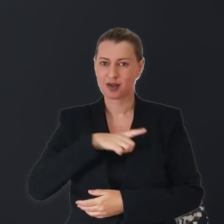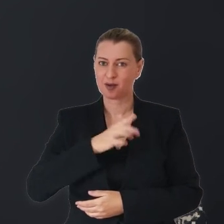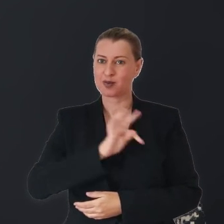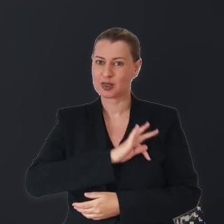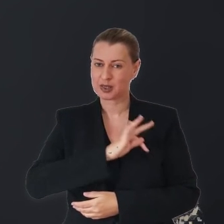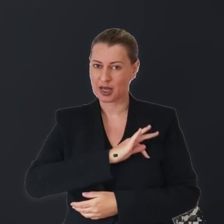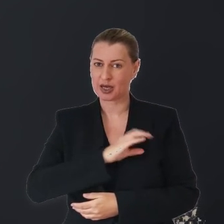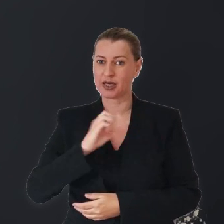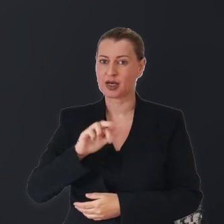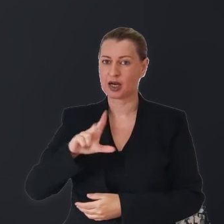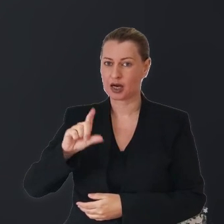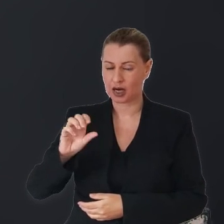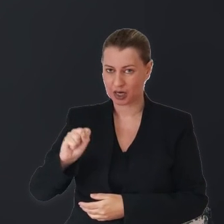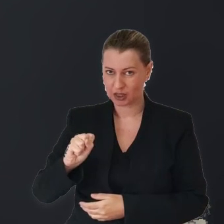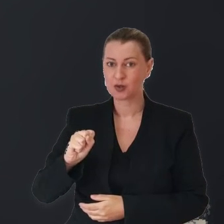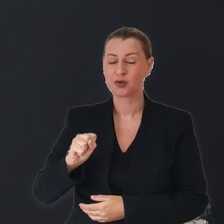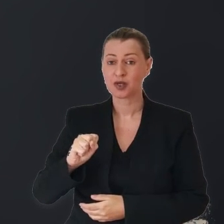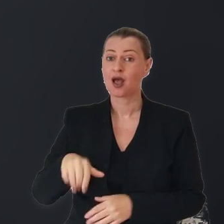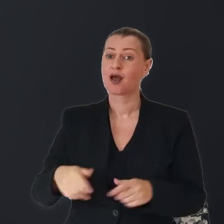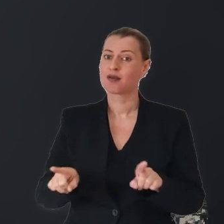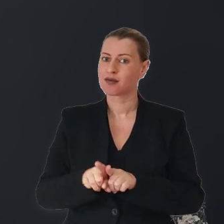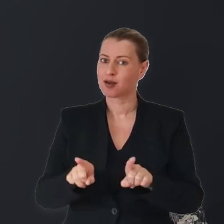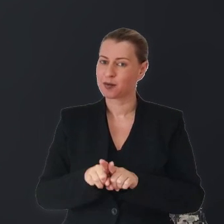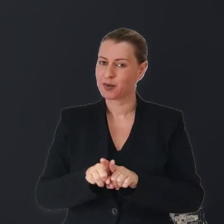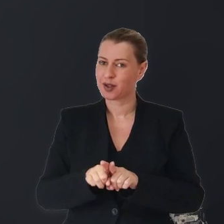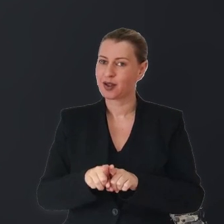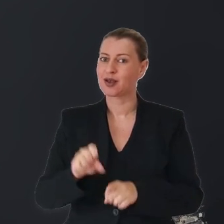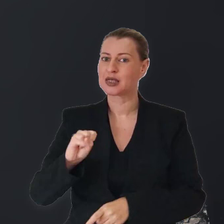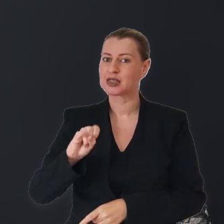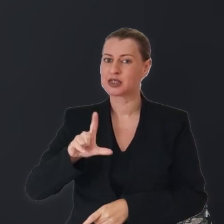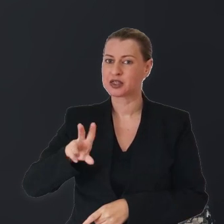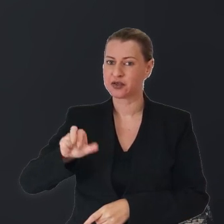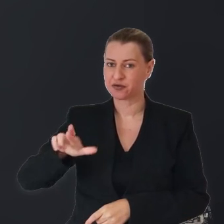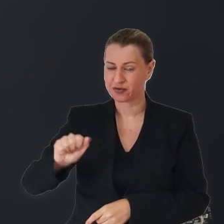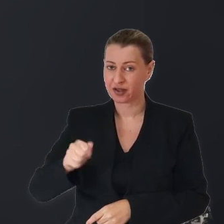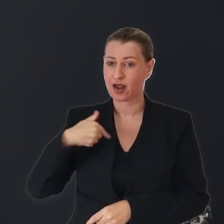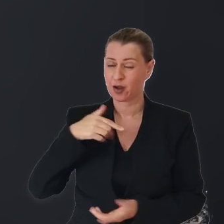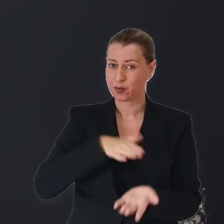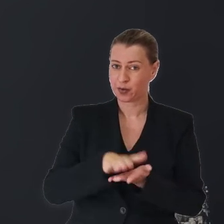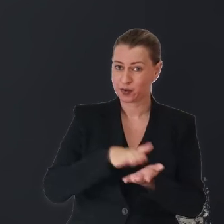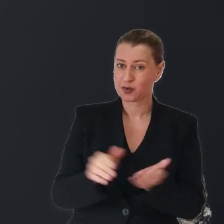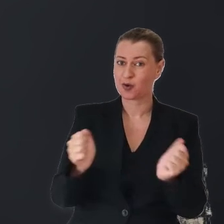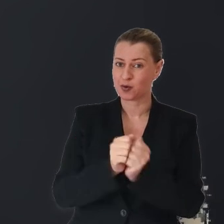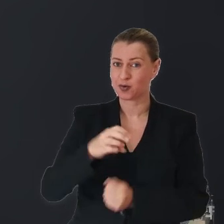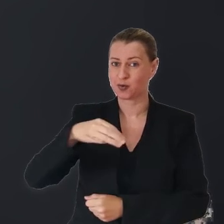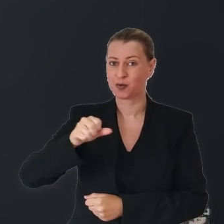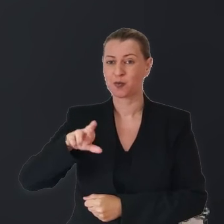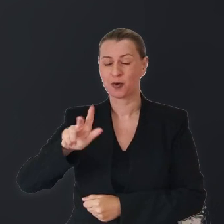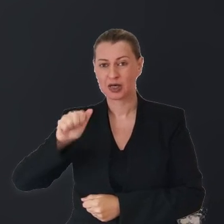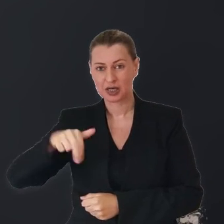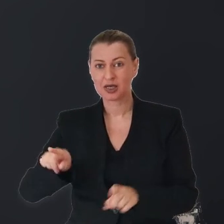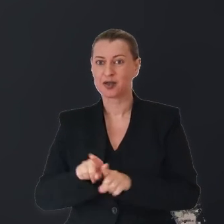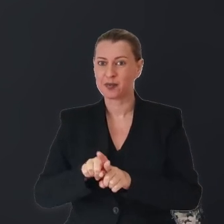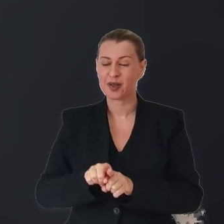na técnica de áudio Carlos Roberto Pereira e o Reinaldo Silveira. A produção é minha, Gianluca Coimbra, e da Morgana Schneck. E também contamos